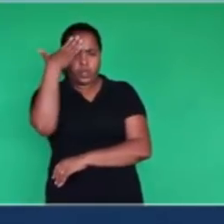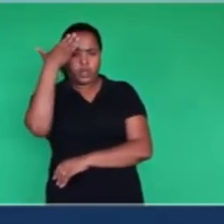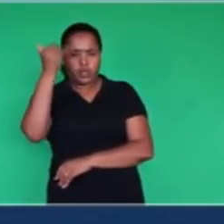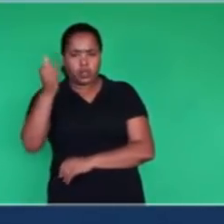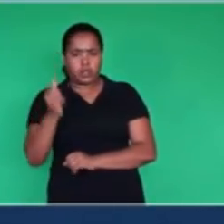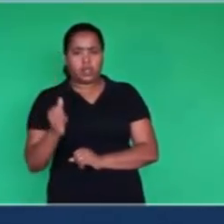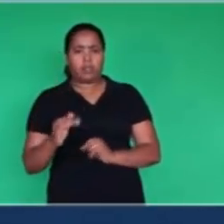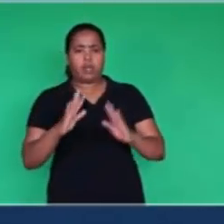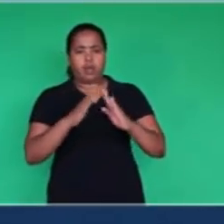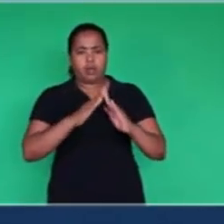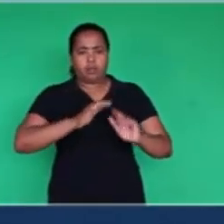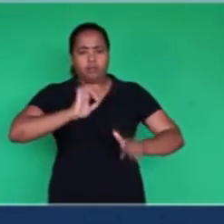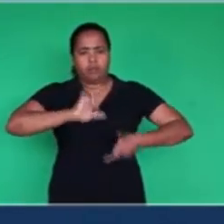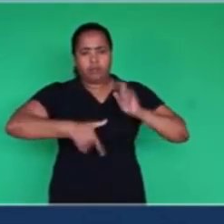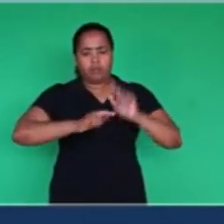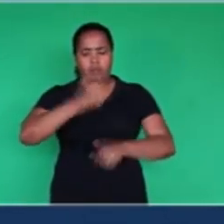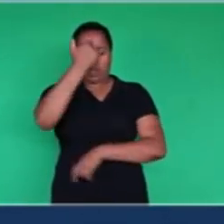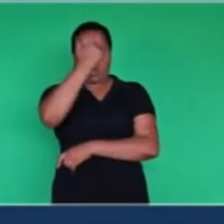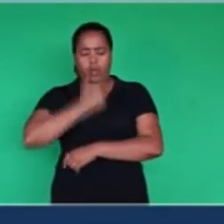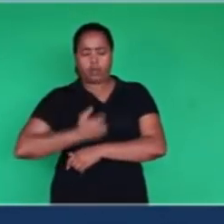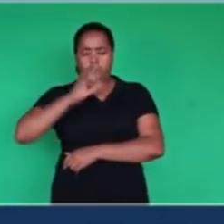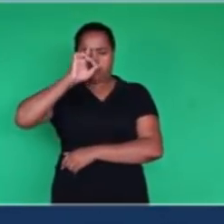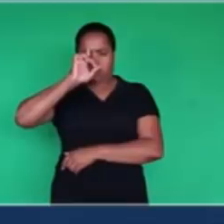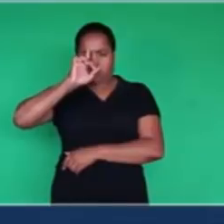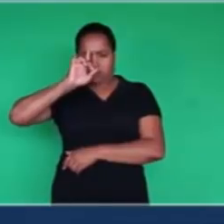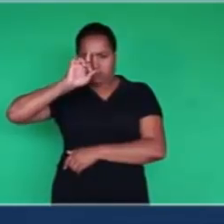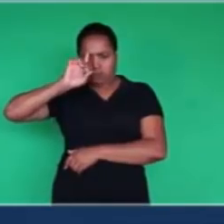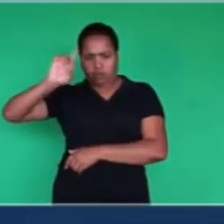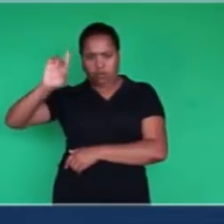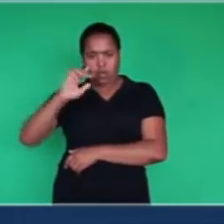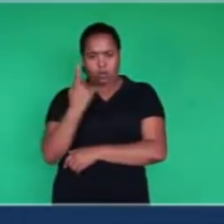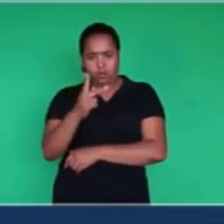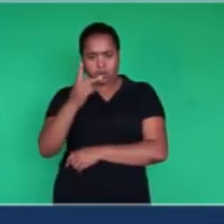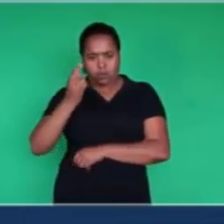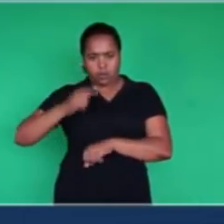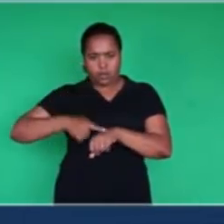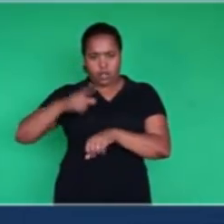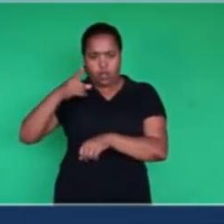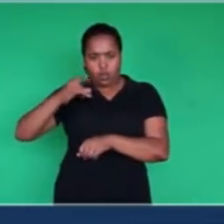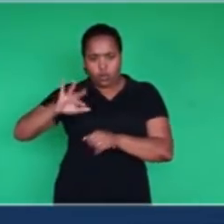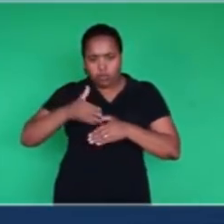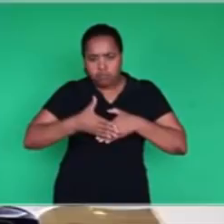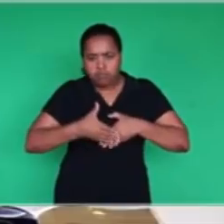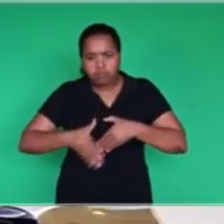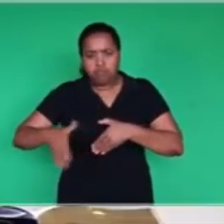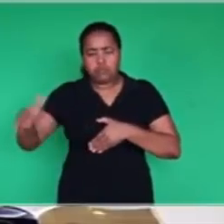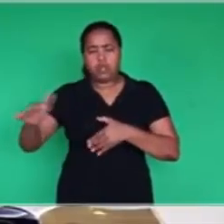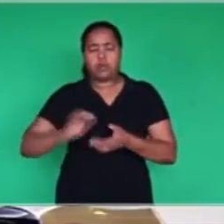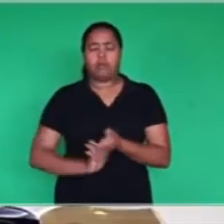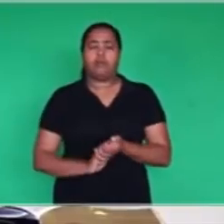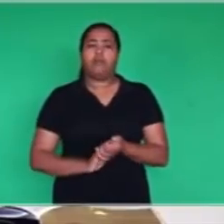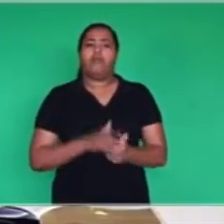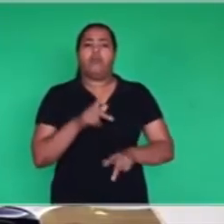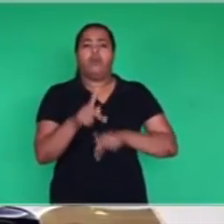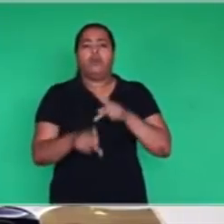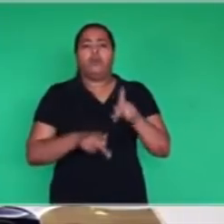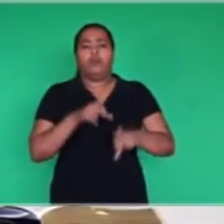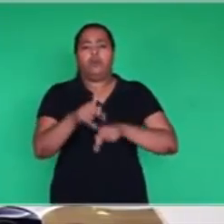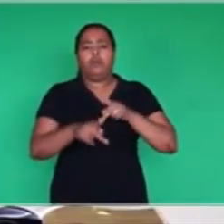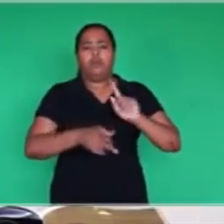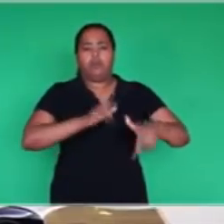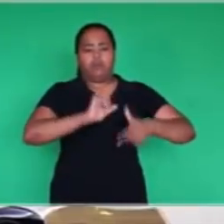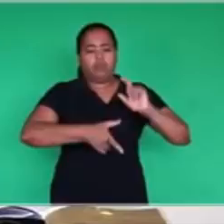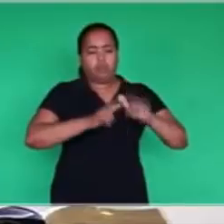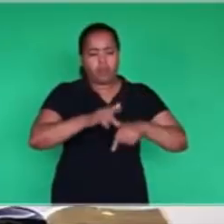Israel que eu sou o Senhor seu Deus, desde aquele dia em diante. Então Israel vai ficar sabendo quando ele começar o juízo